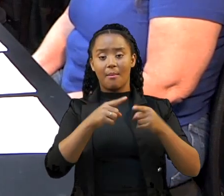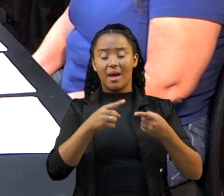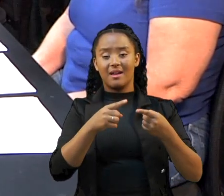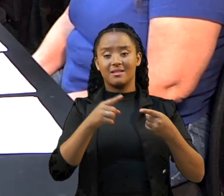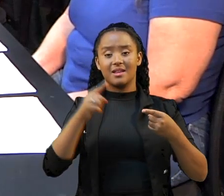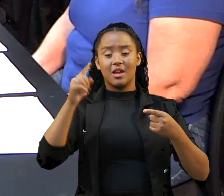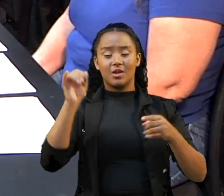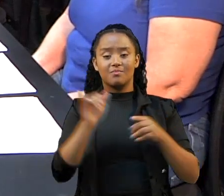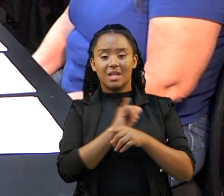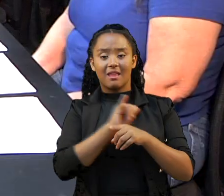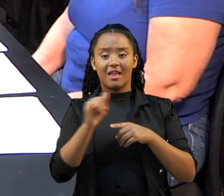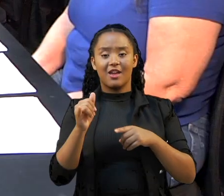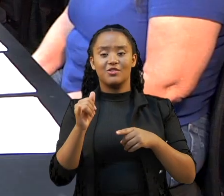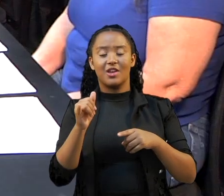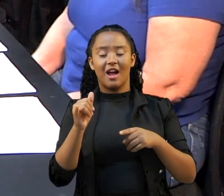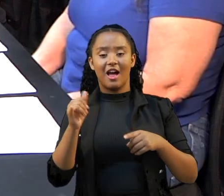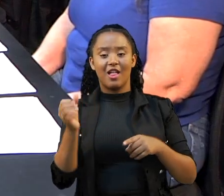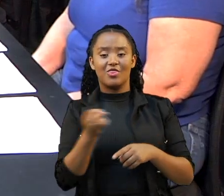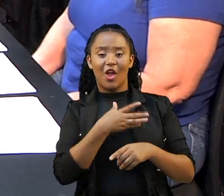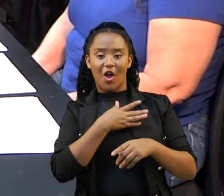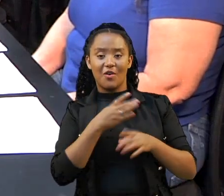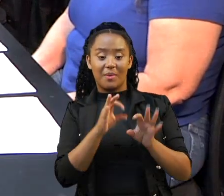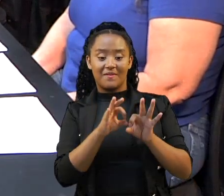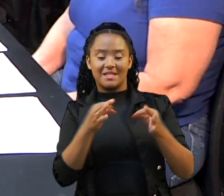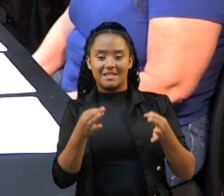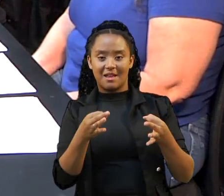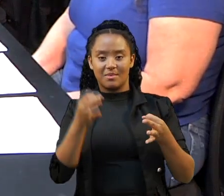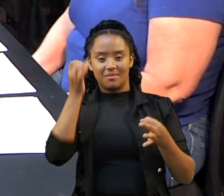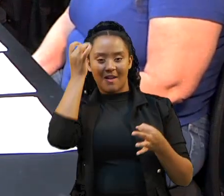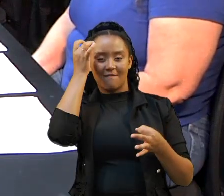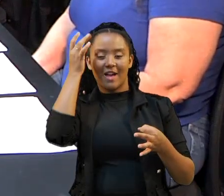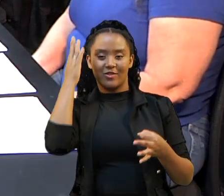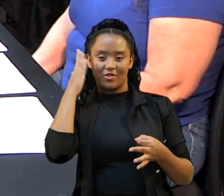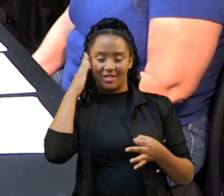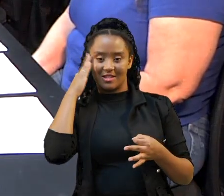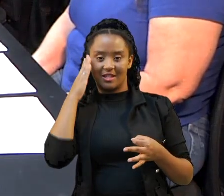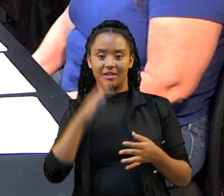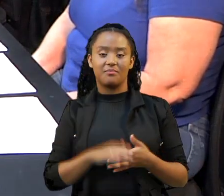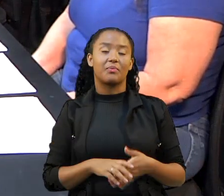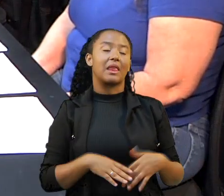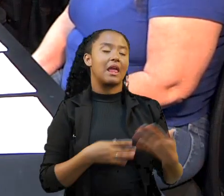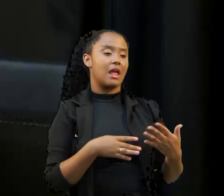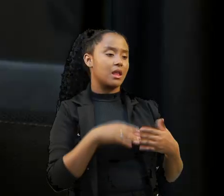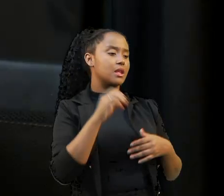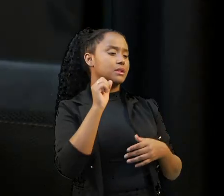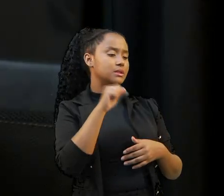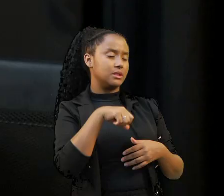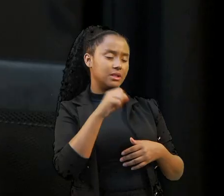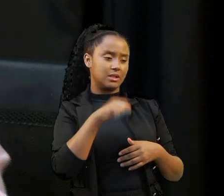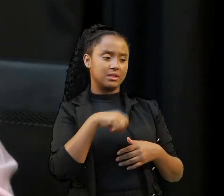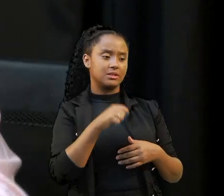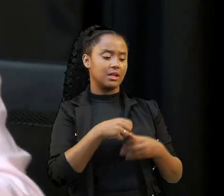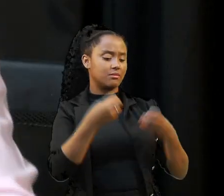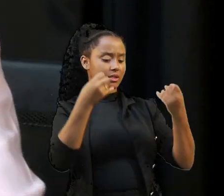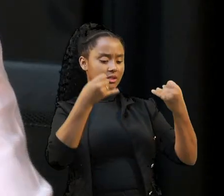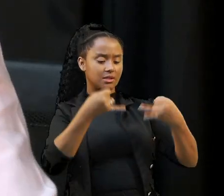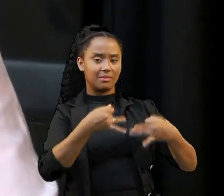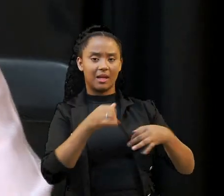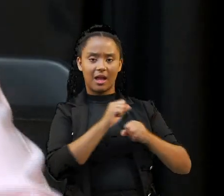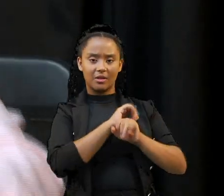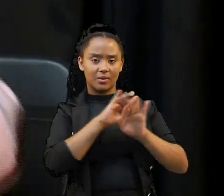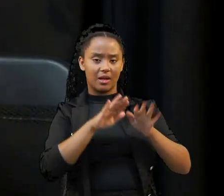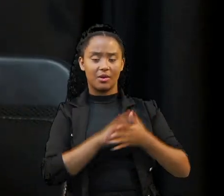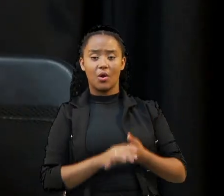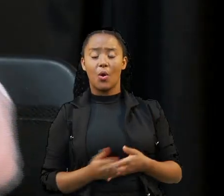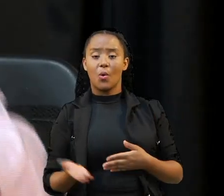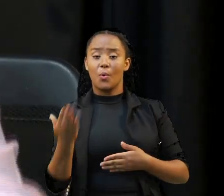eu estou planejando ainda isso, de levar mais para eles. Olha, está sendo bem processado, está sendo bem assimilado e muito bem